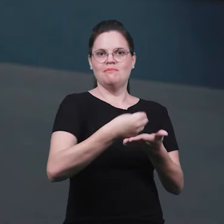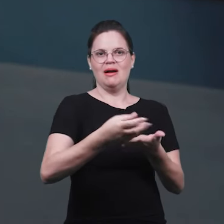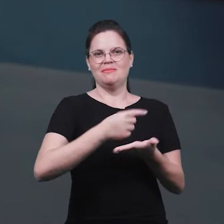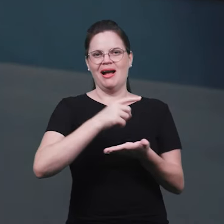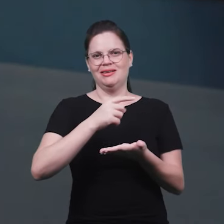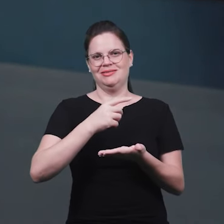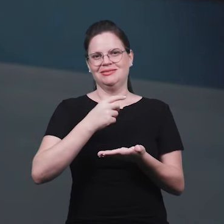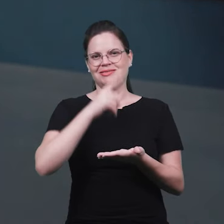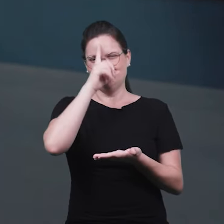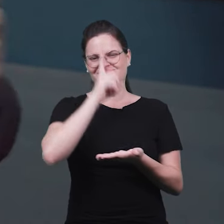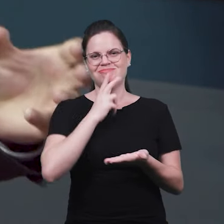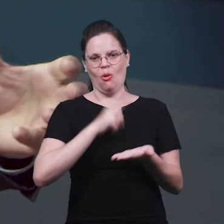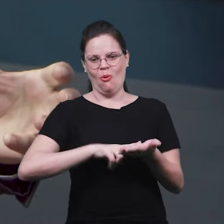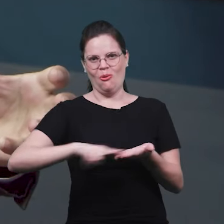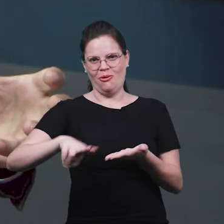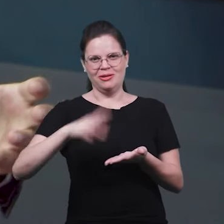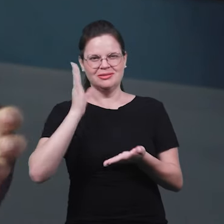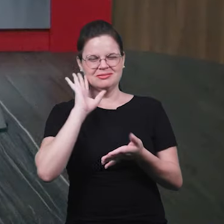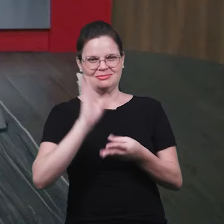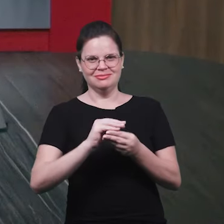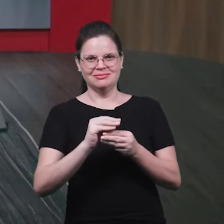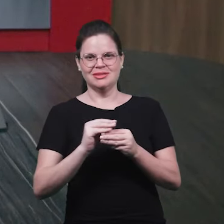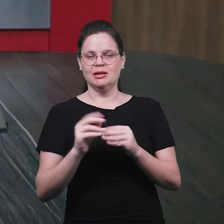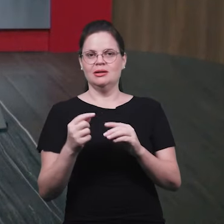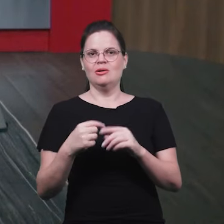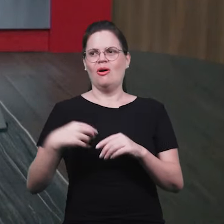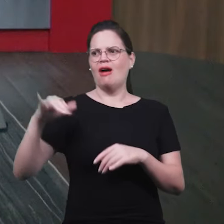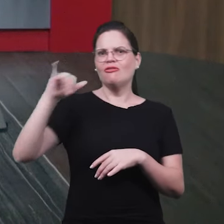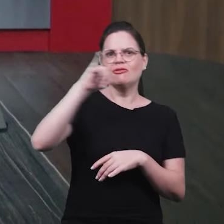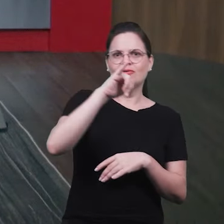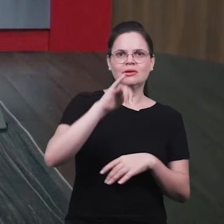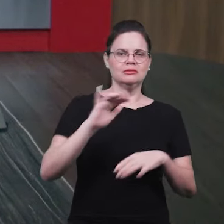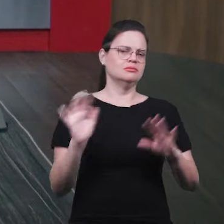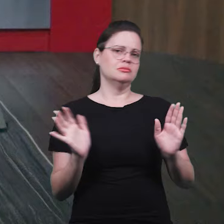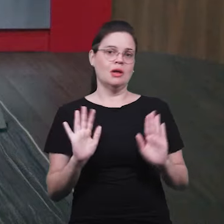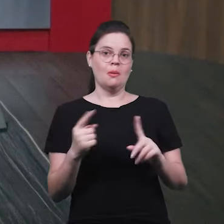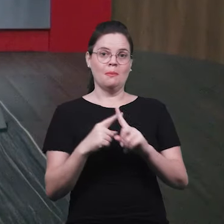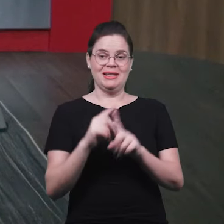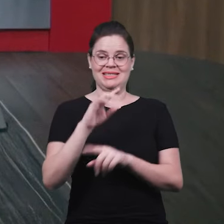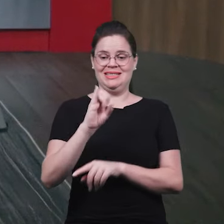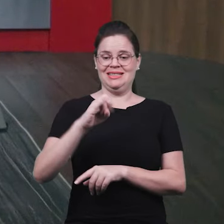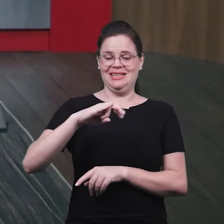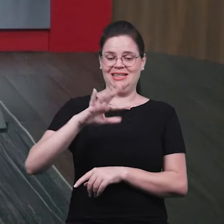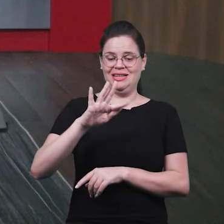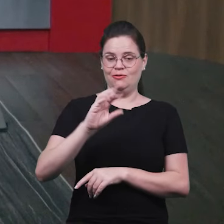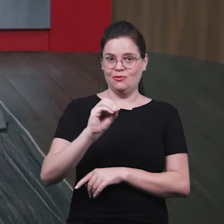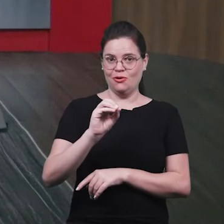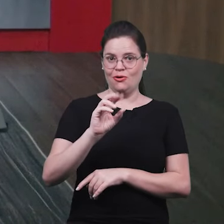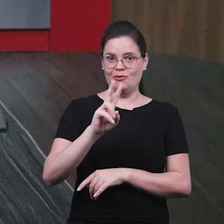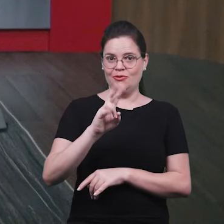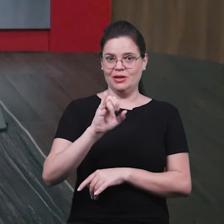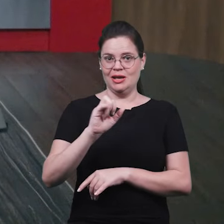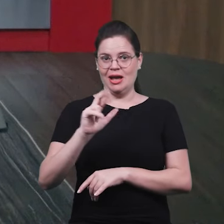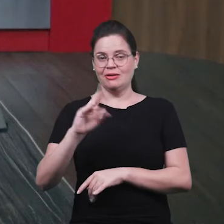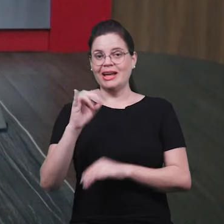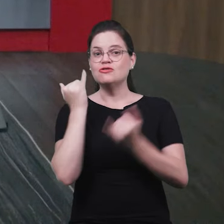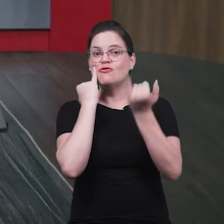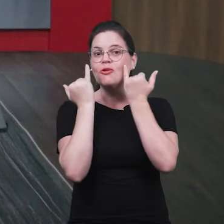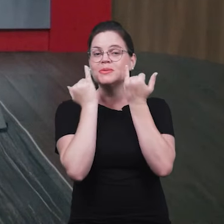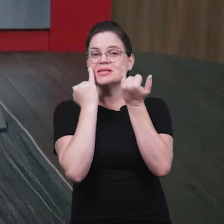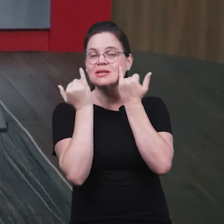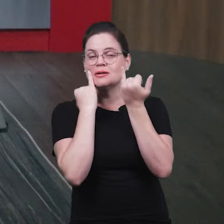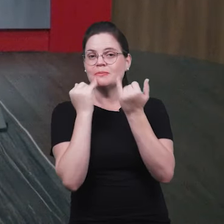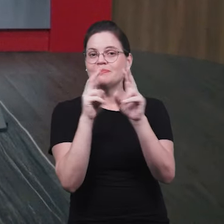caminhão, um avião, uma locomotiva. Mas quando nós falamos dentro do infoviário, nós temos transporte